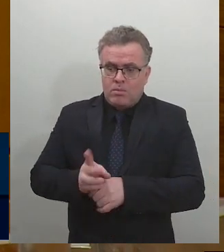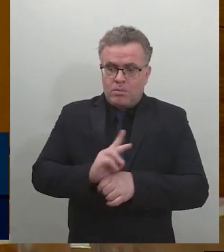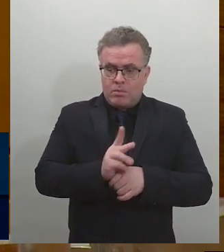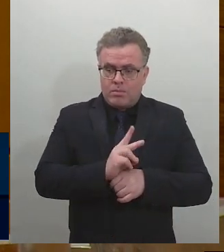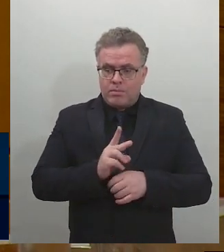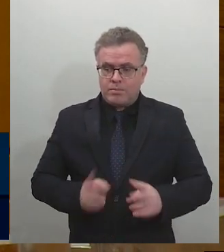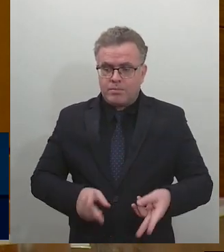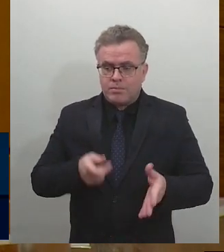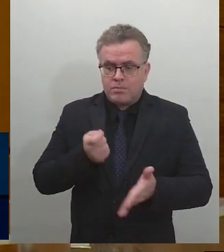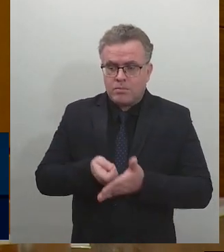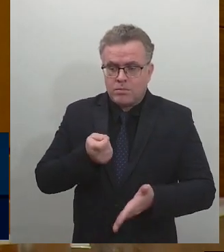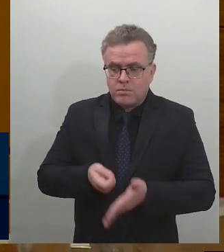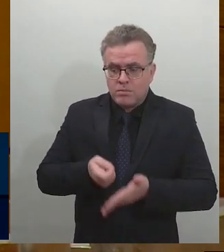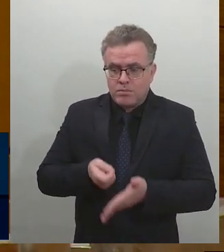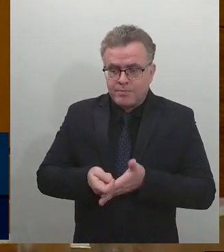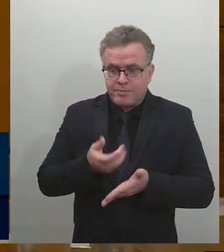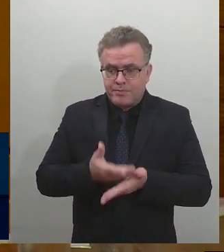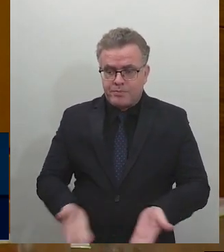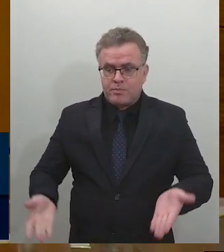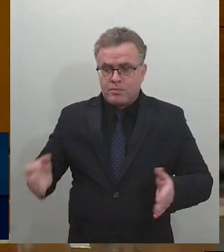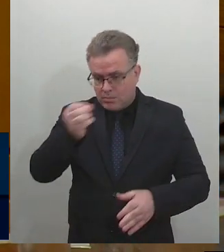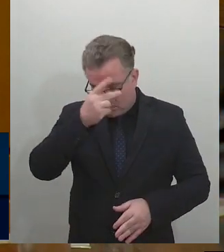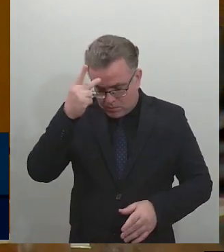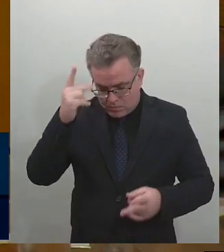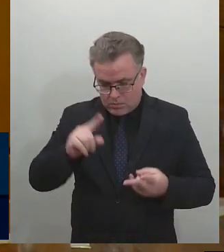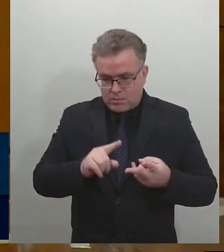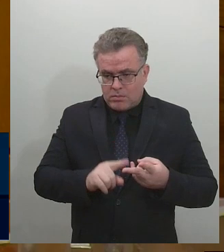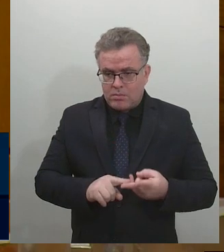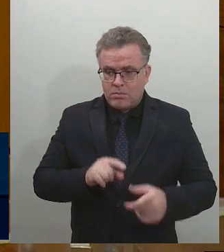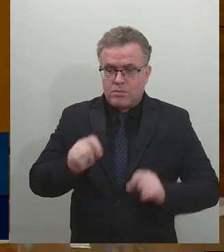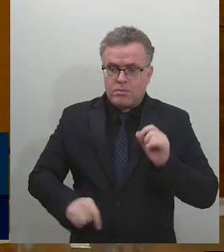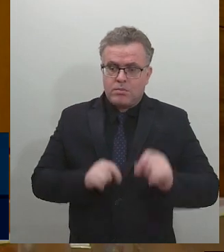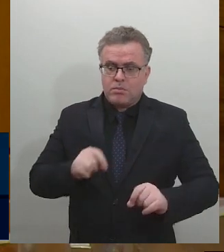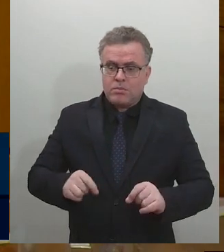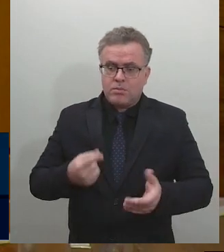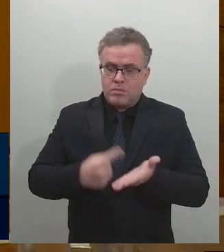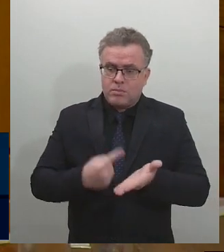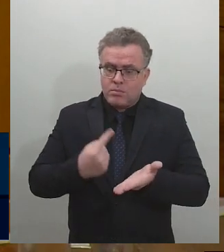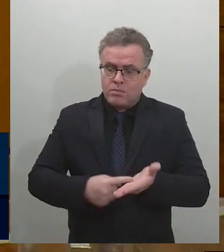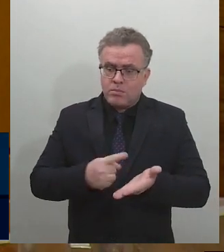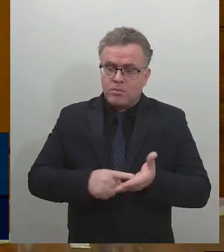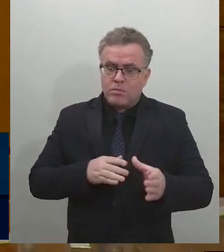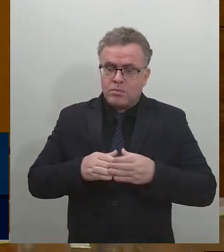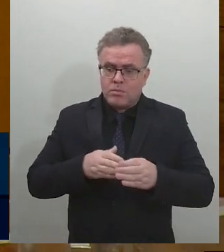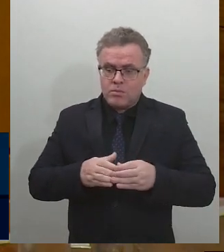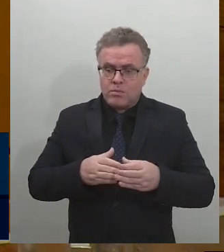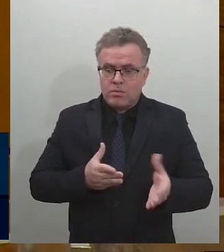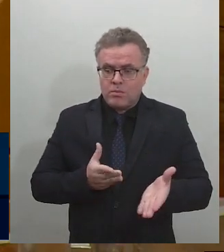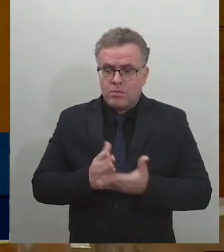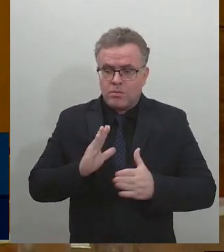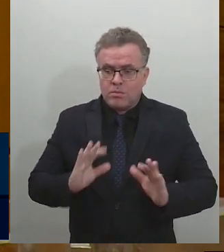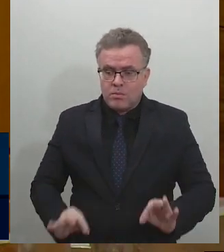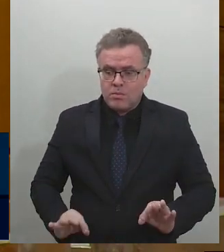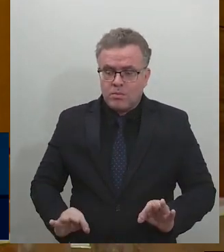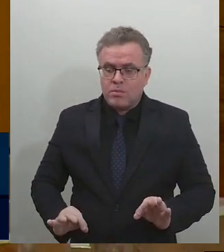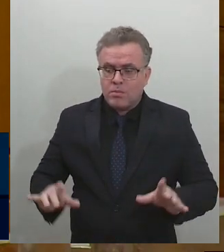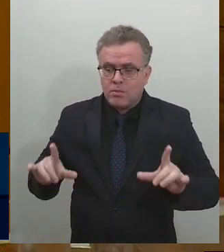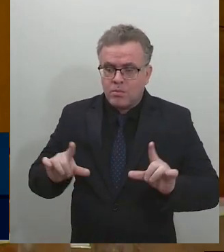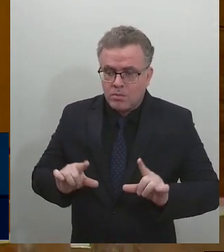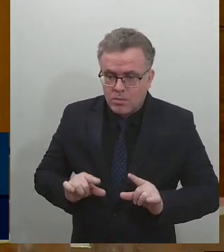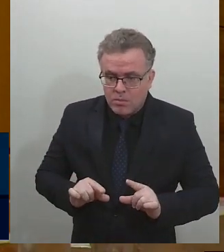das prefeituras, dos prefeitos, a realização de concurso público, a diminuição de cargos em comissão. Do mesmo modo, cobra